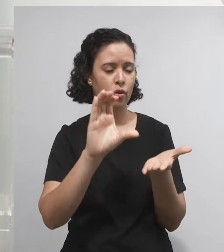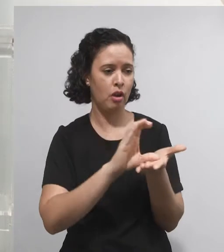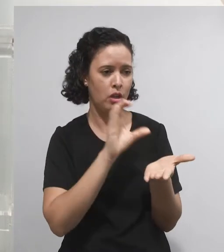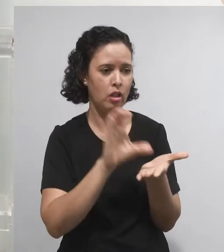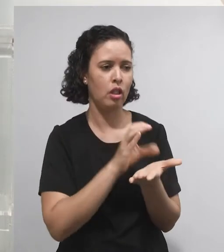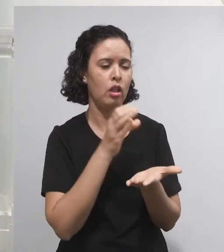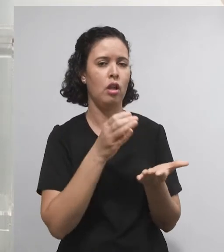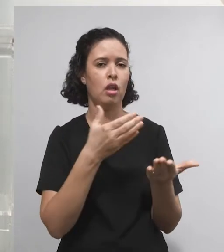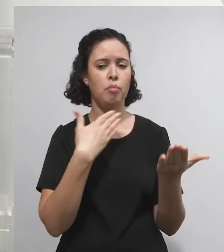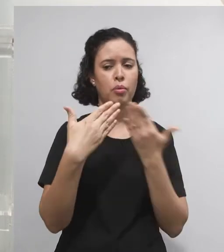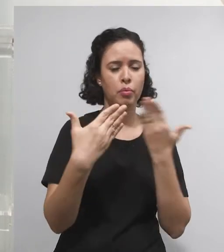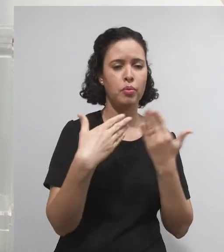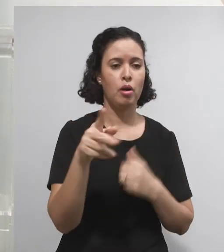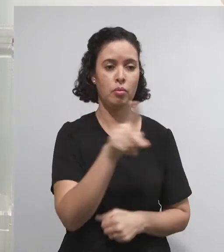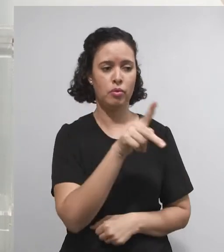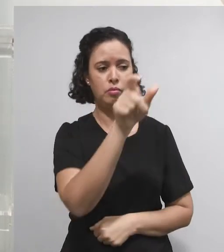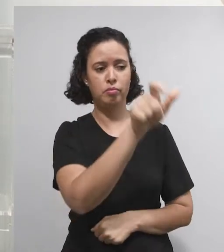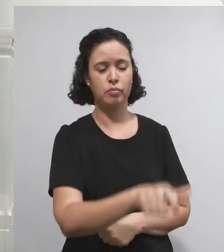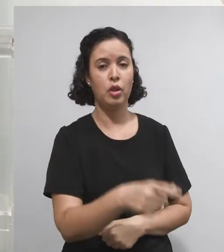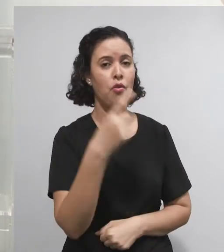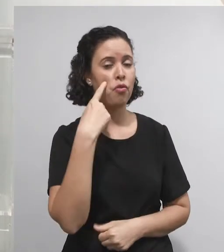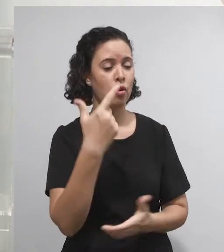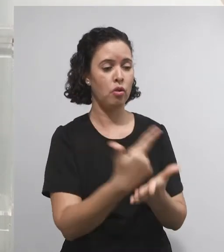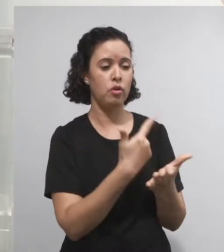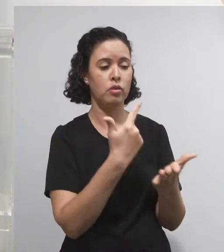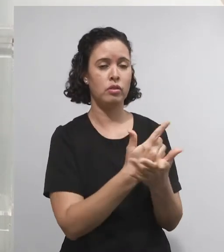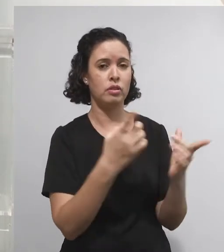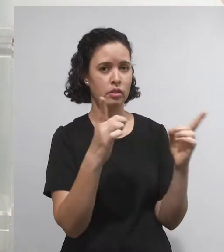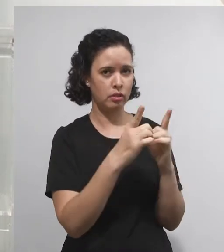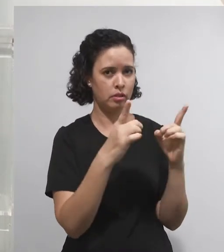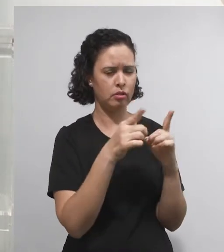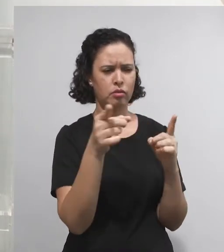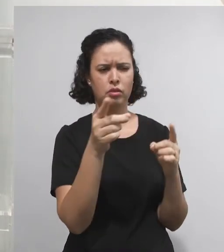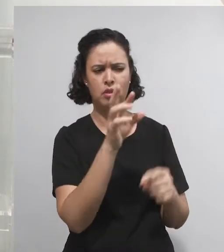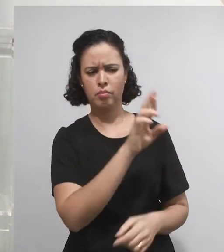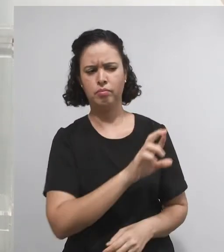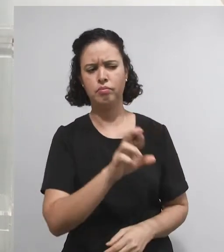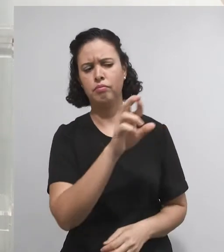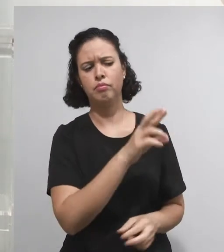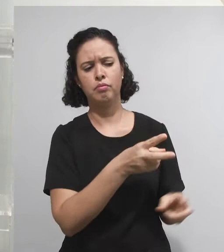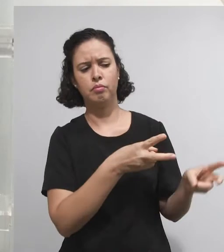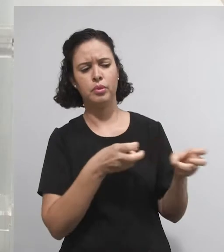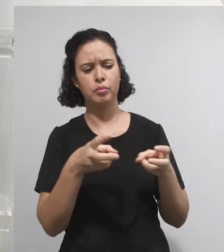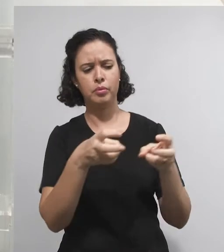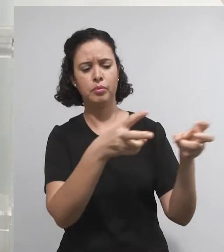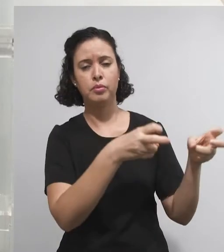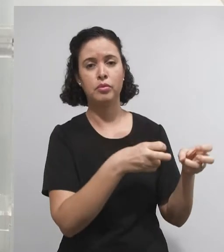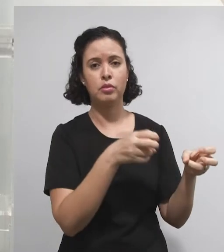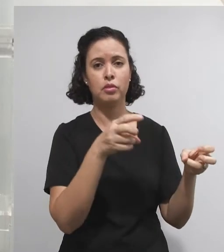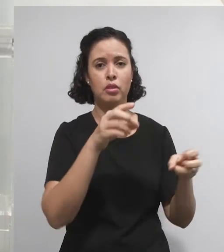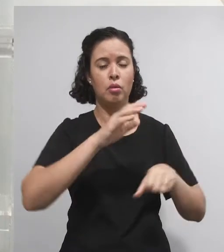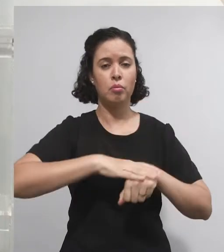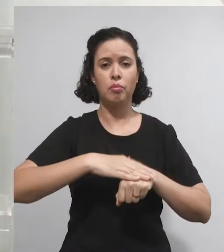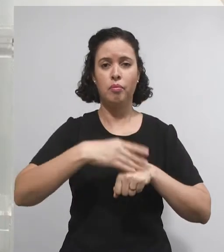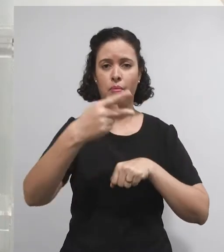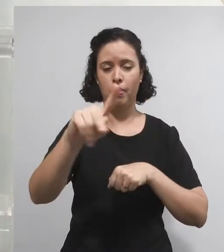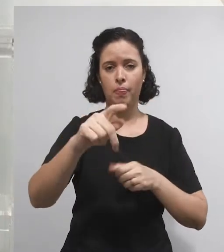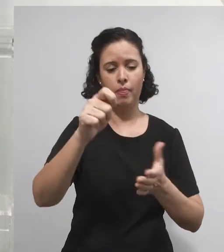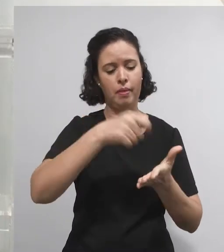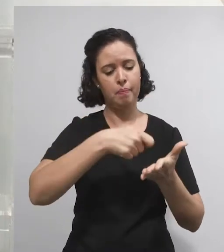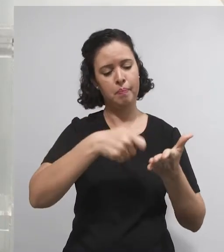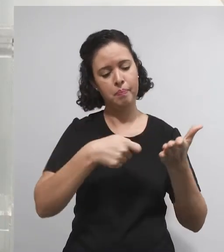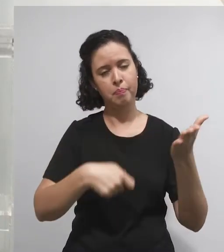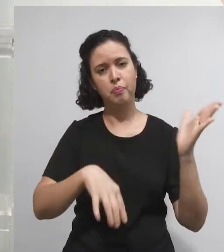caderno, conversar com a professora, verificar o livro didático, a partir dessas observações, você vai tecer aí um